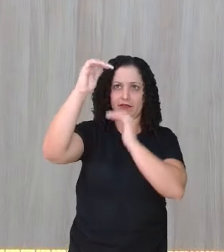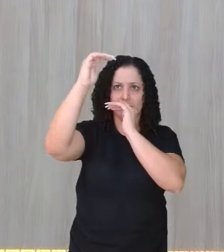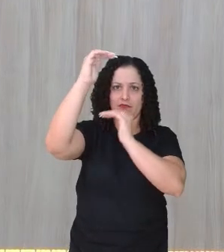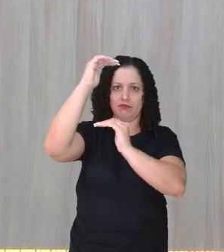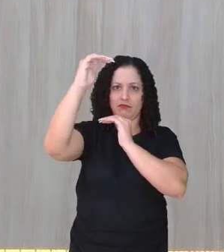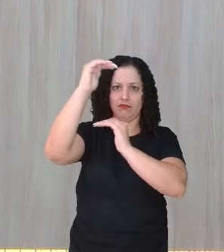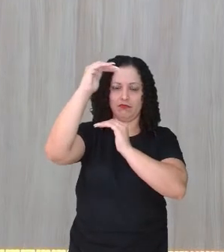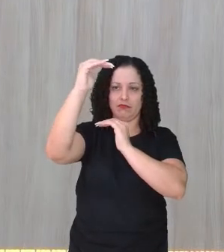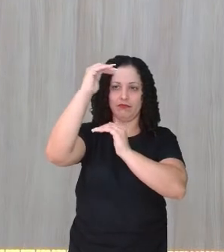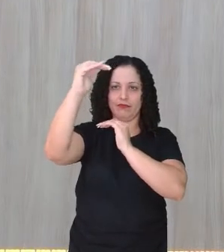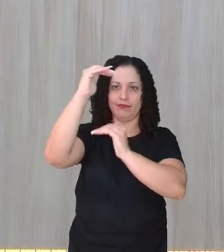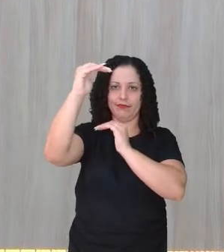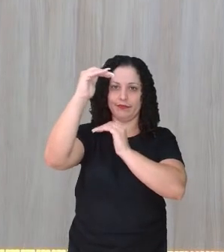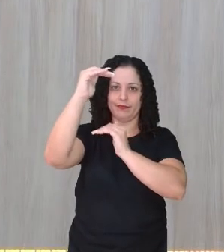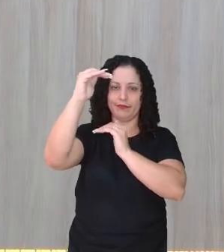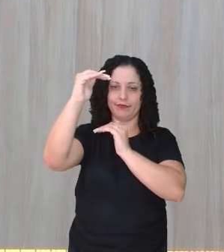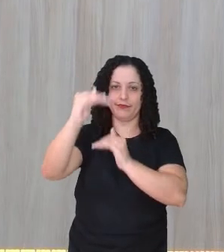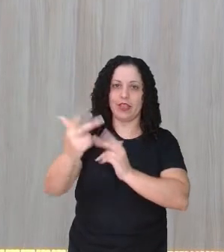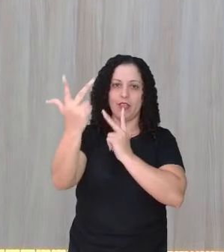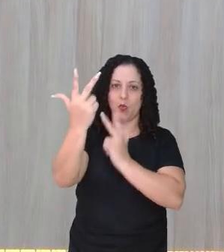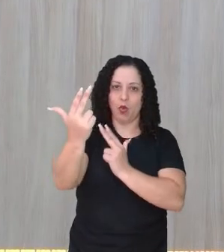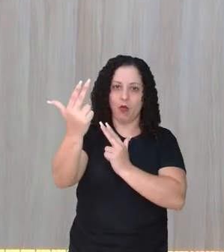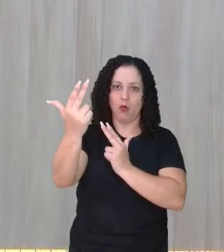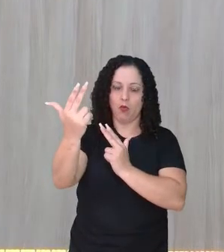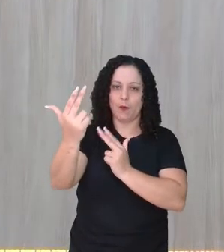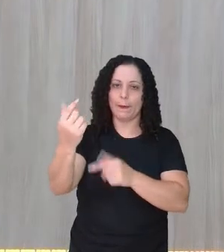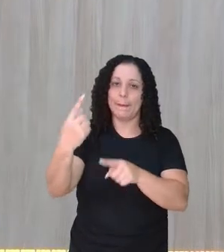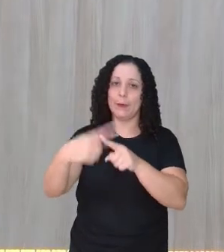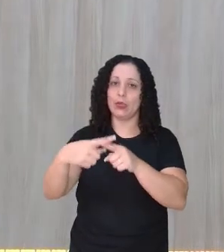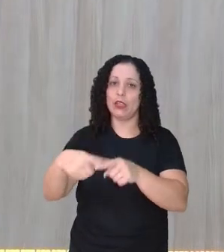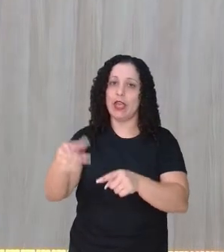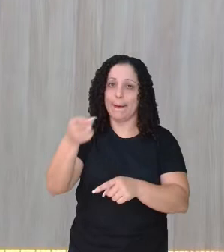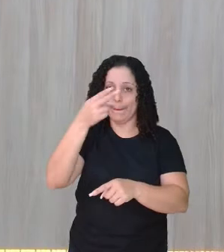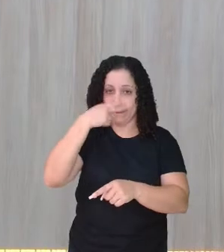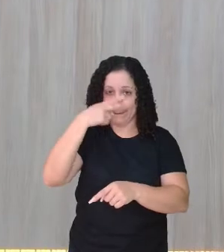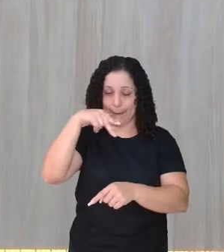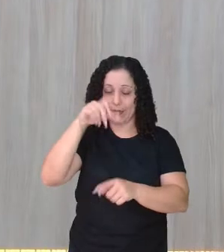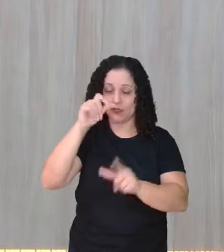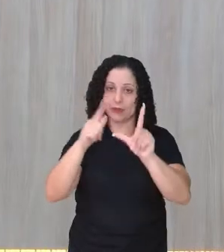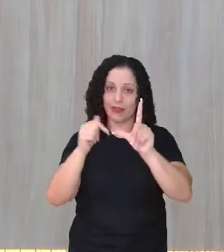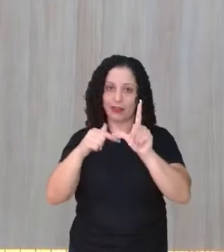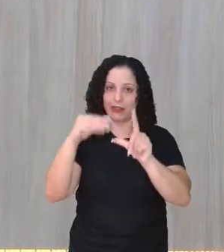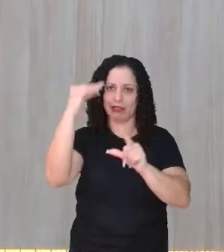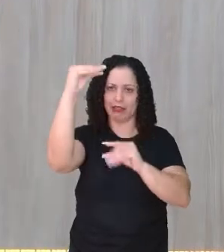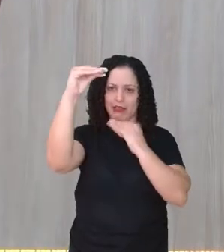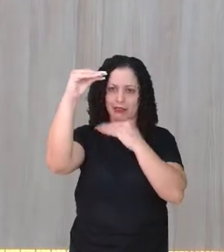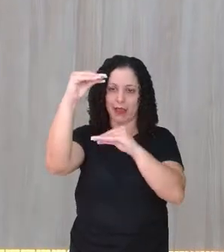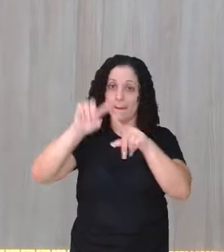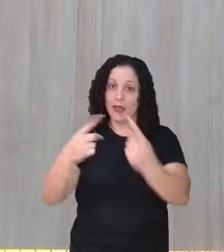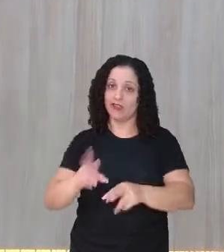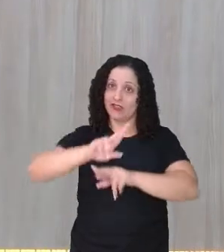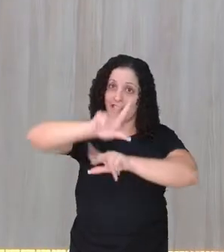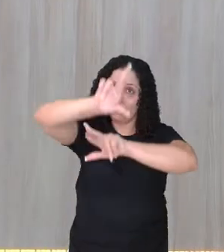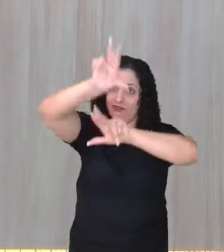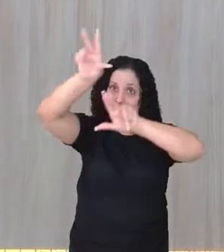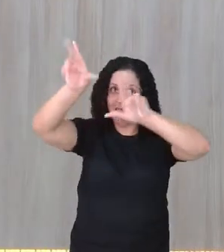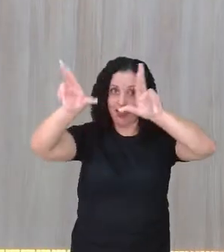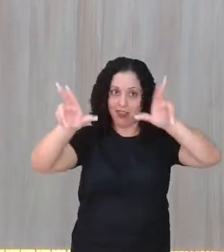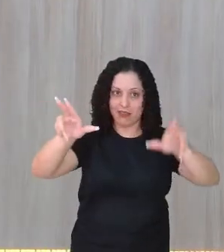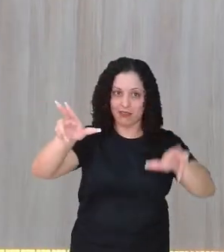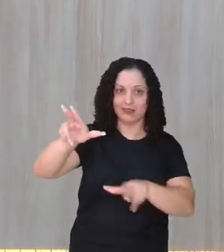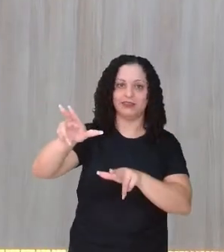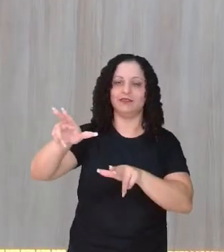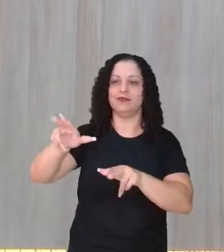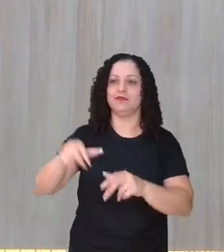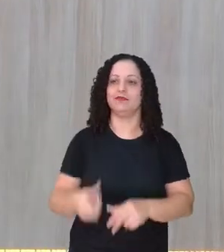aqui, eles têm a mesma medida, porque eu coloquei o quê? A mesma letra, certinho? Então, para calcular o perímetro, basta